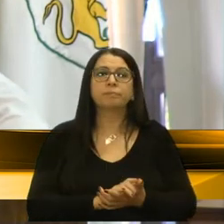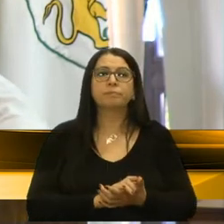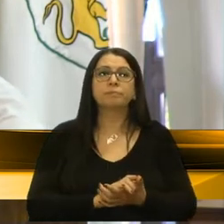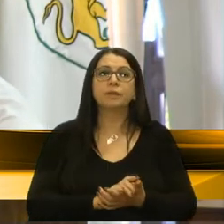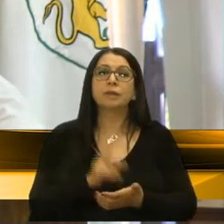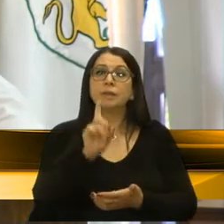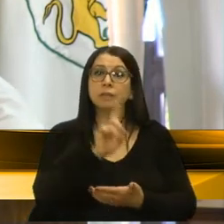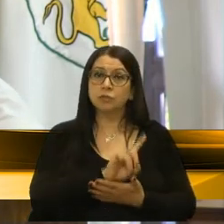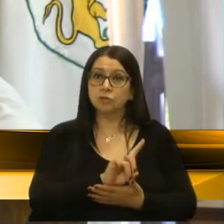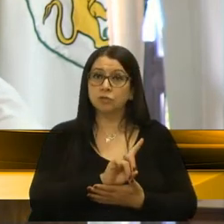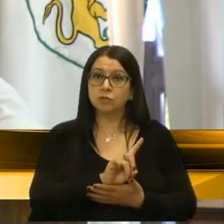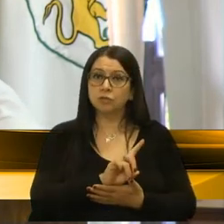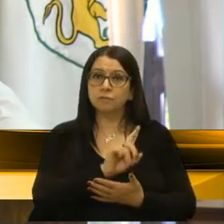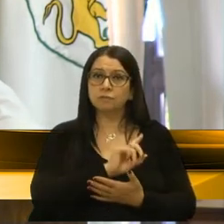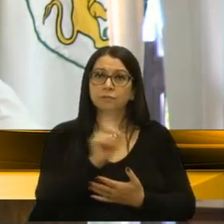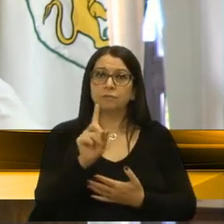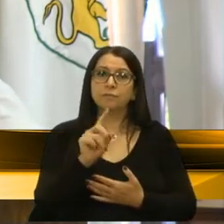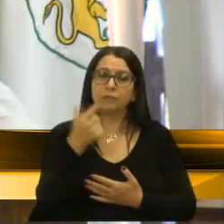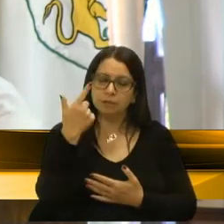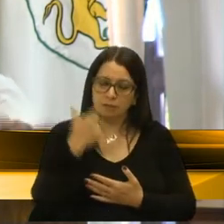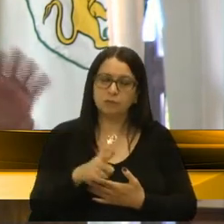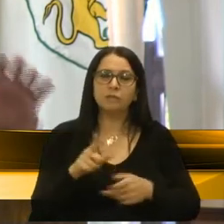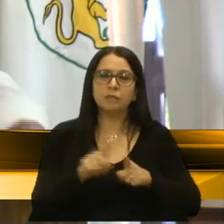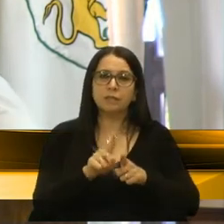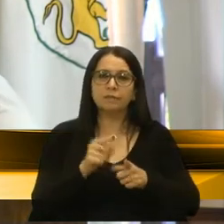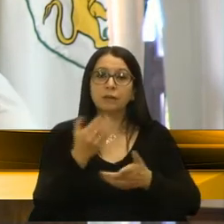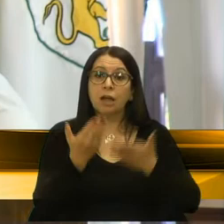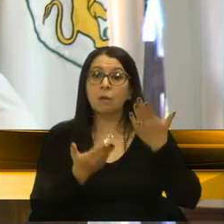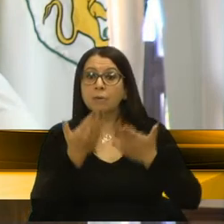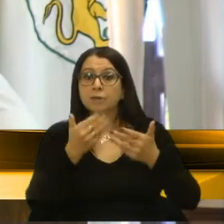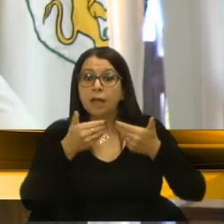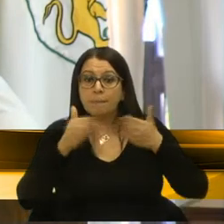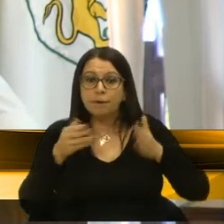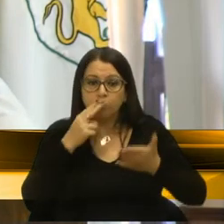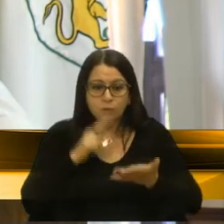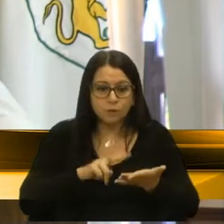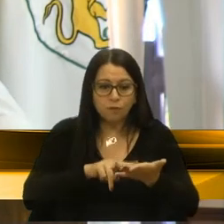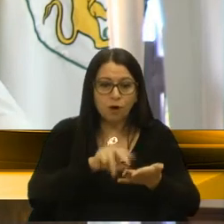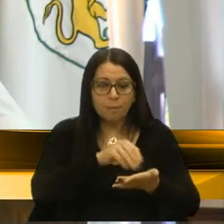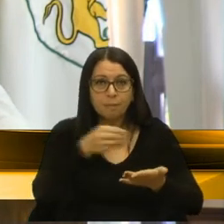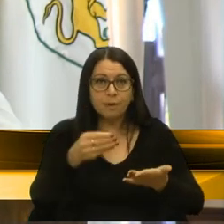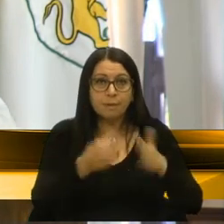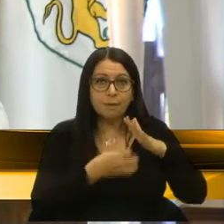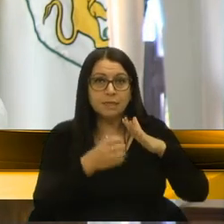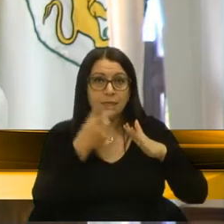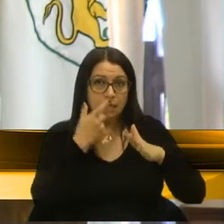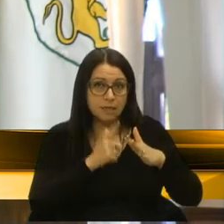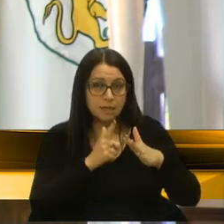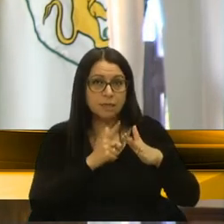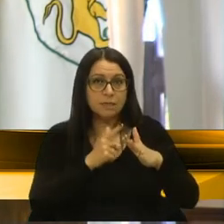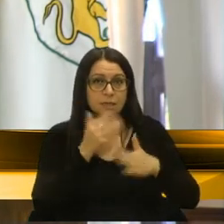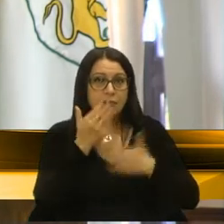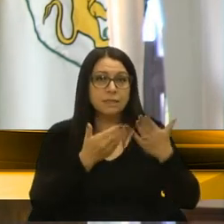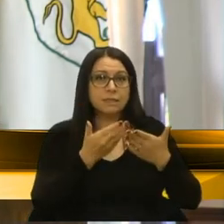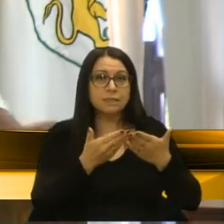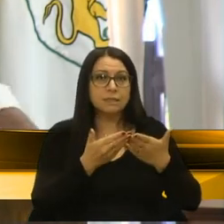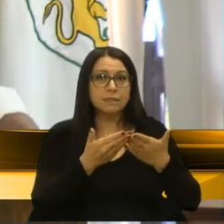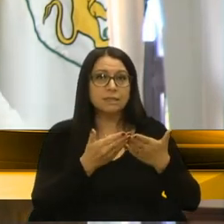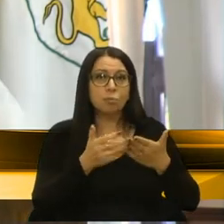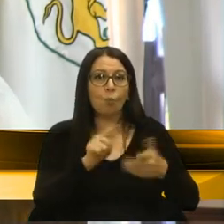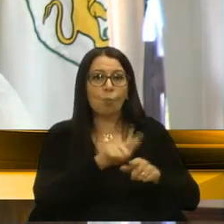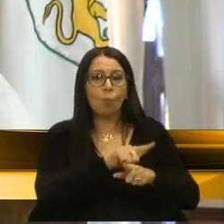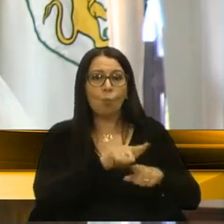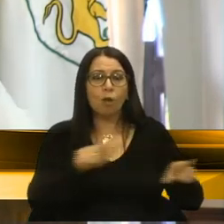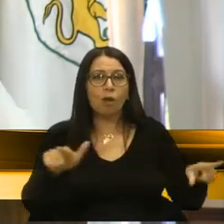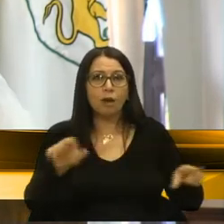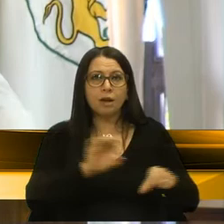Aquele dia houve a licitação, houve o momento de abrir os envelopes, as empresas ganharam. Essa licitação deu deserta.